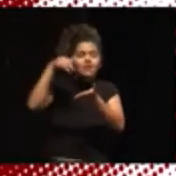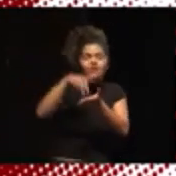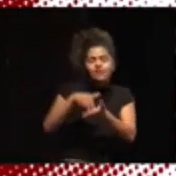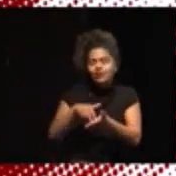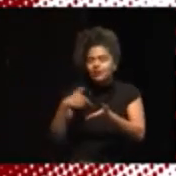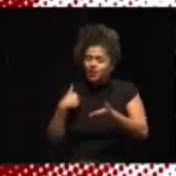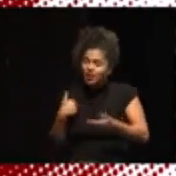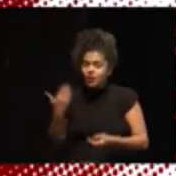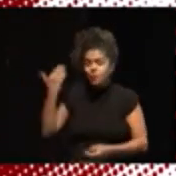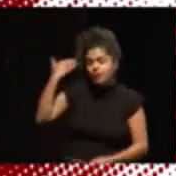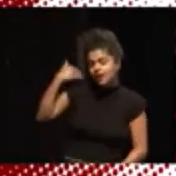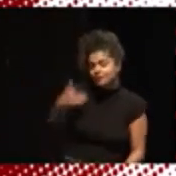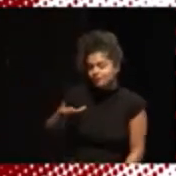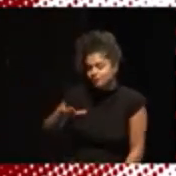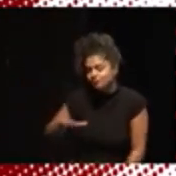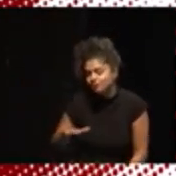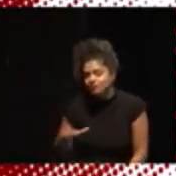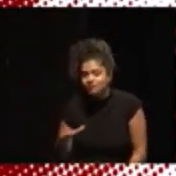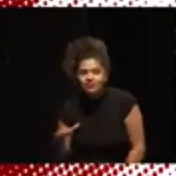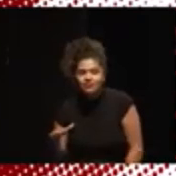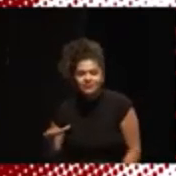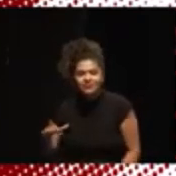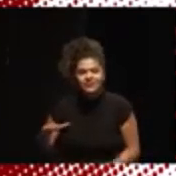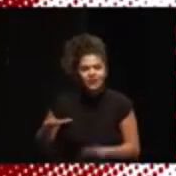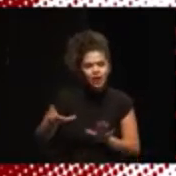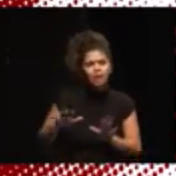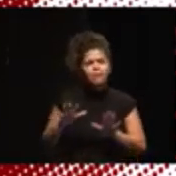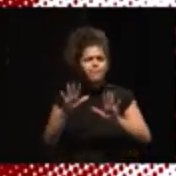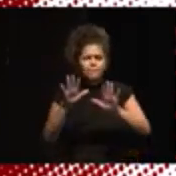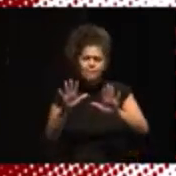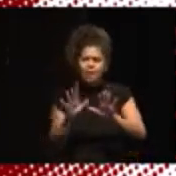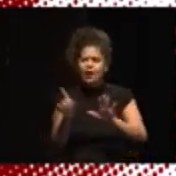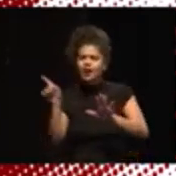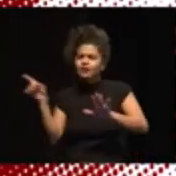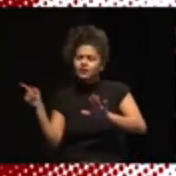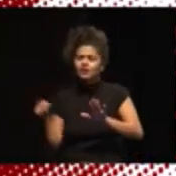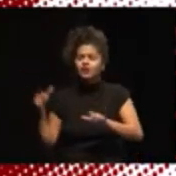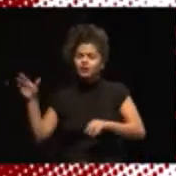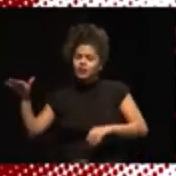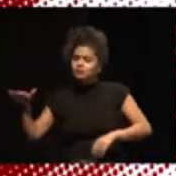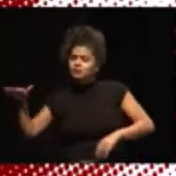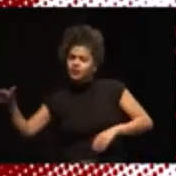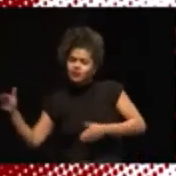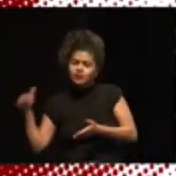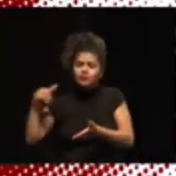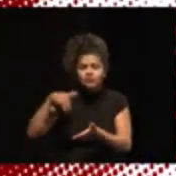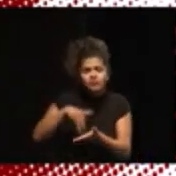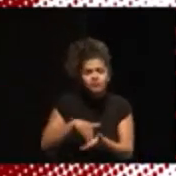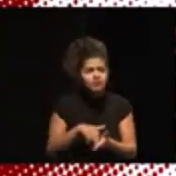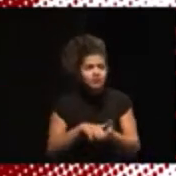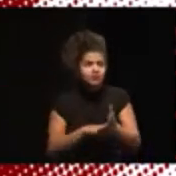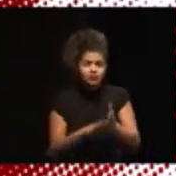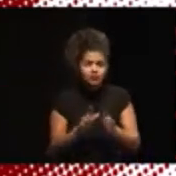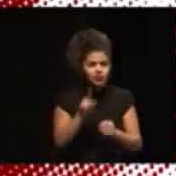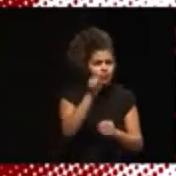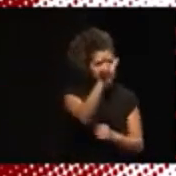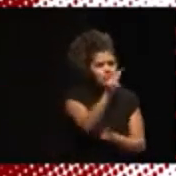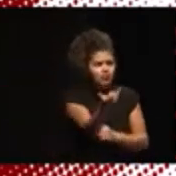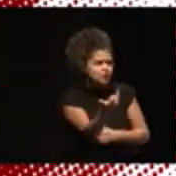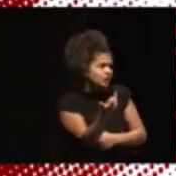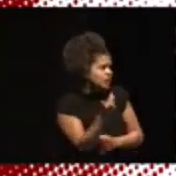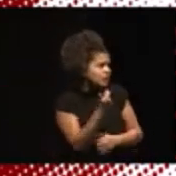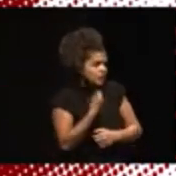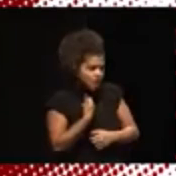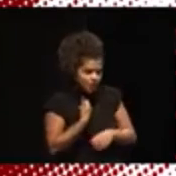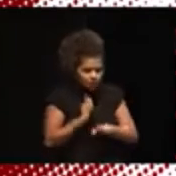pequenininha, mas eu vim de lá, pequenininha. Alguém me avisou para eu pisar